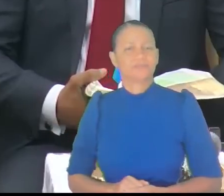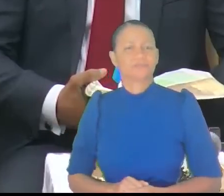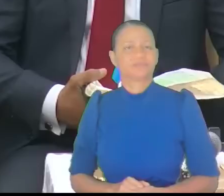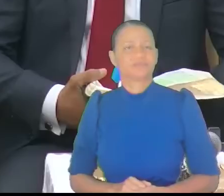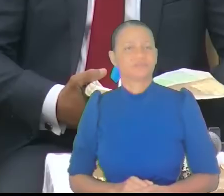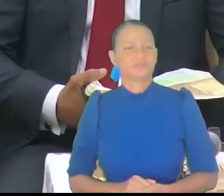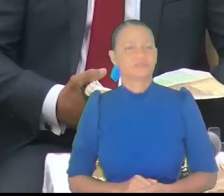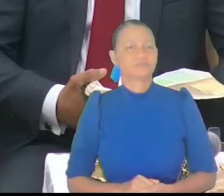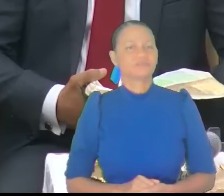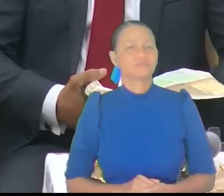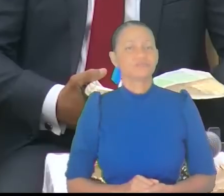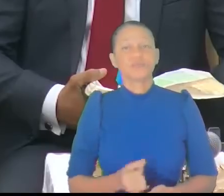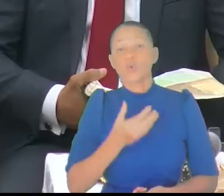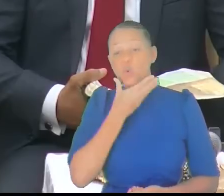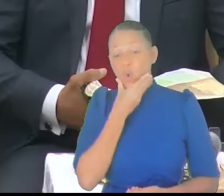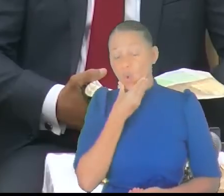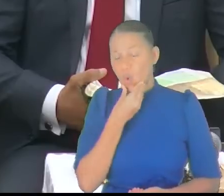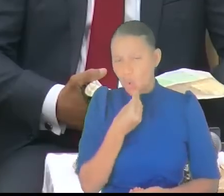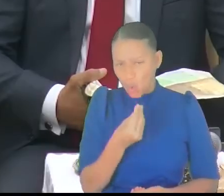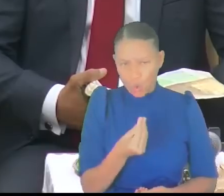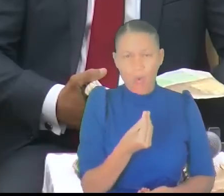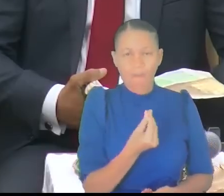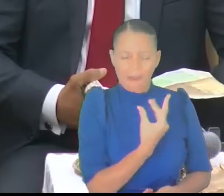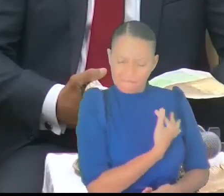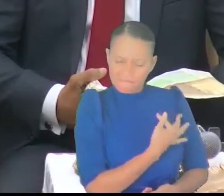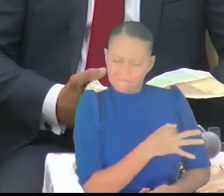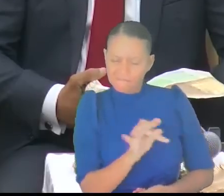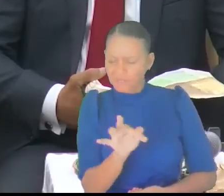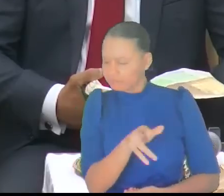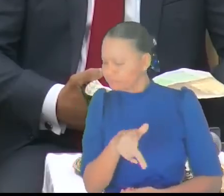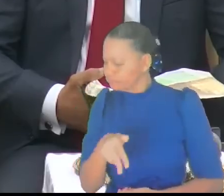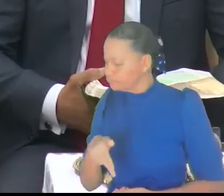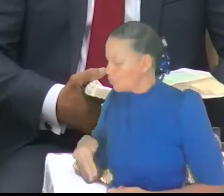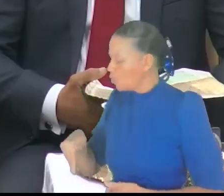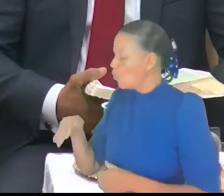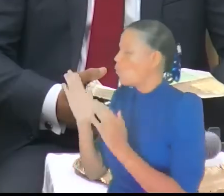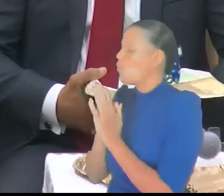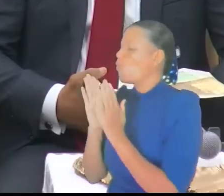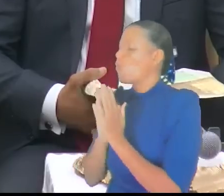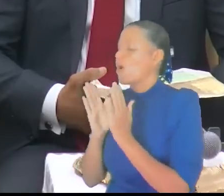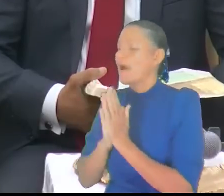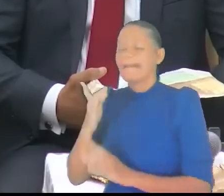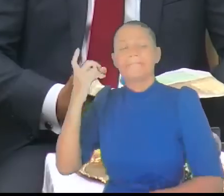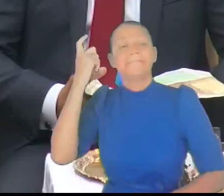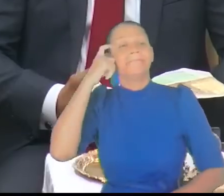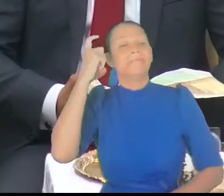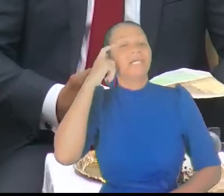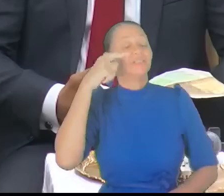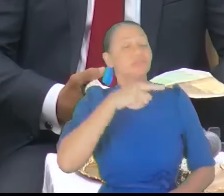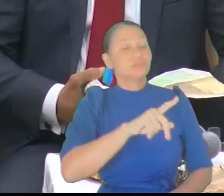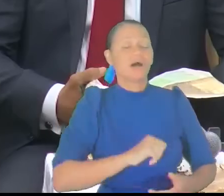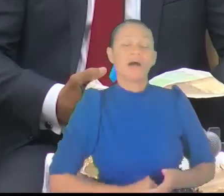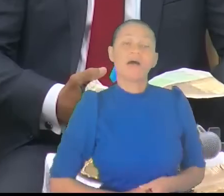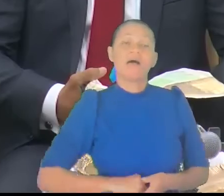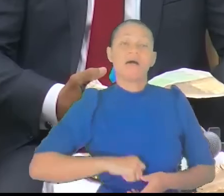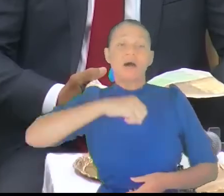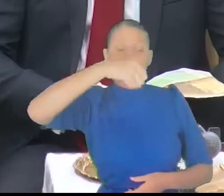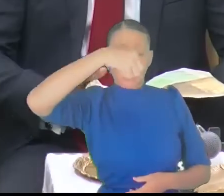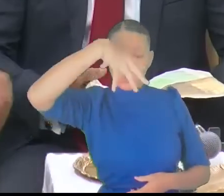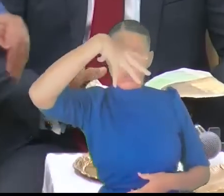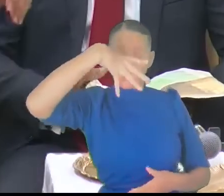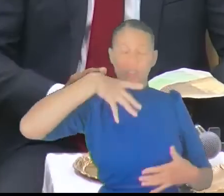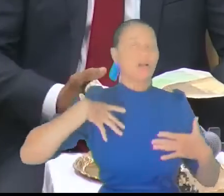O fariseu foi orar, foi assim ou não foi? Ele foi orar e ele pensou que a luz que ele tinha era dele. Ele